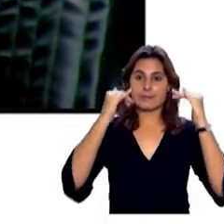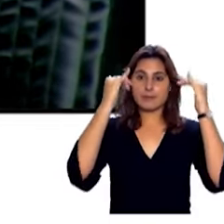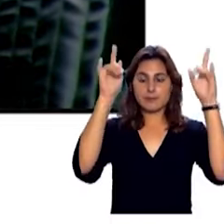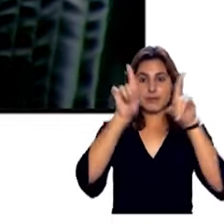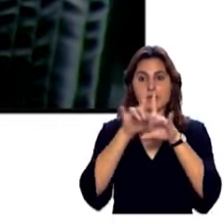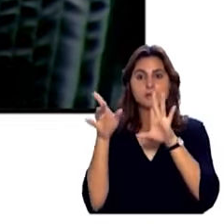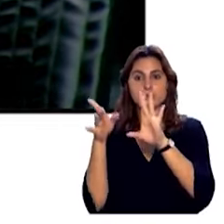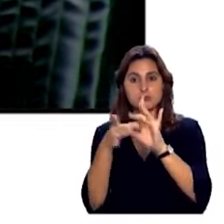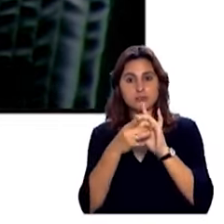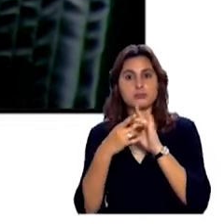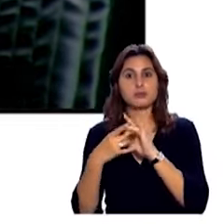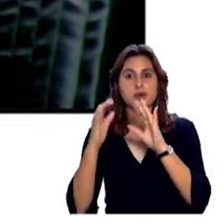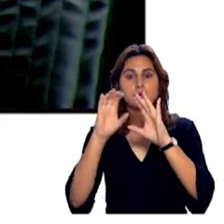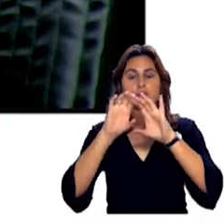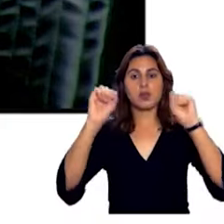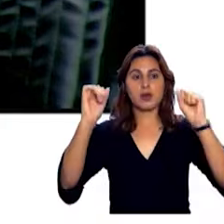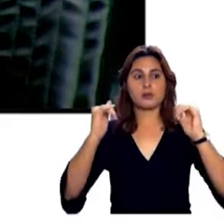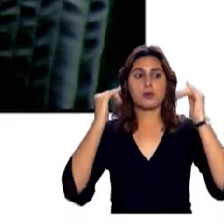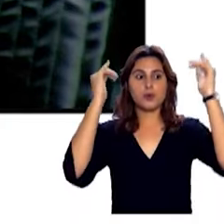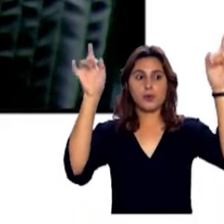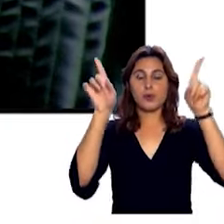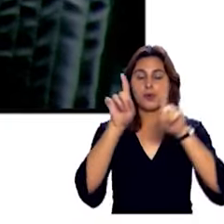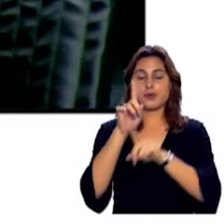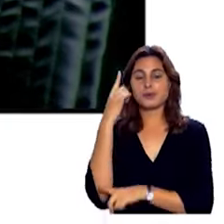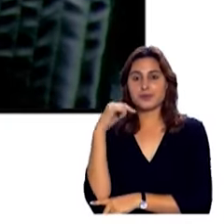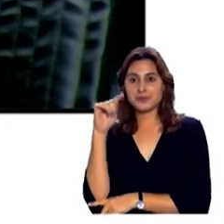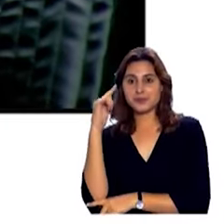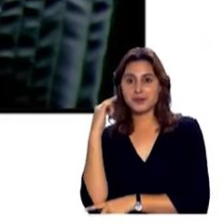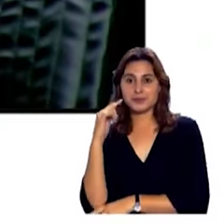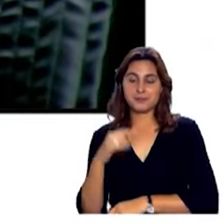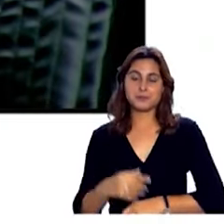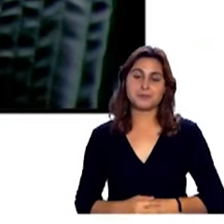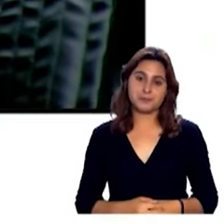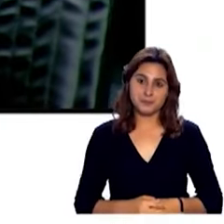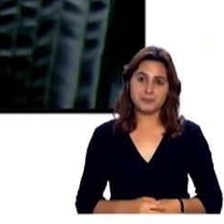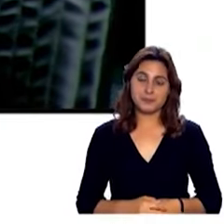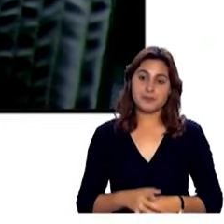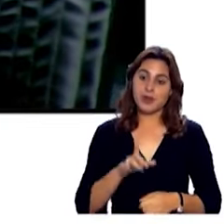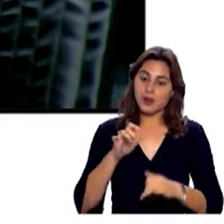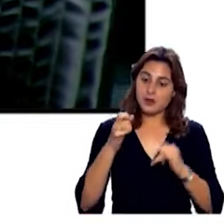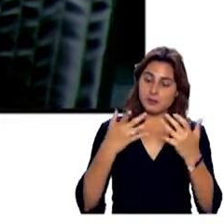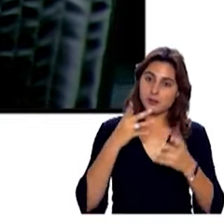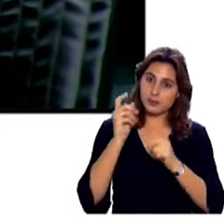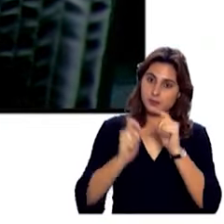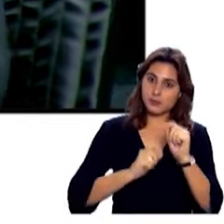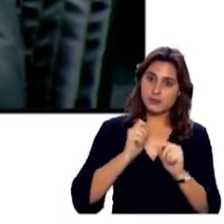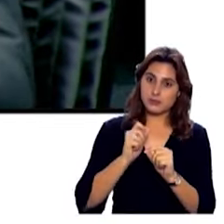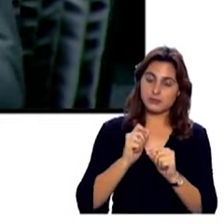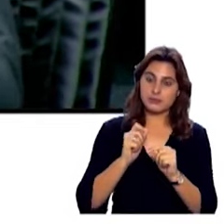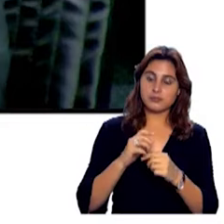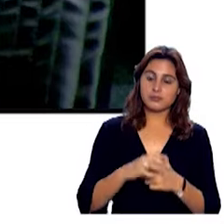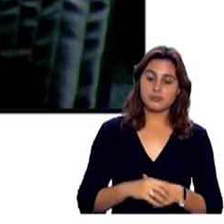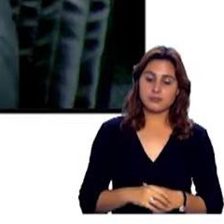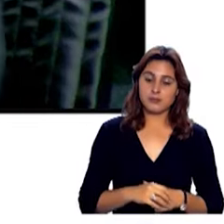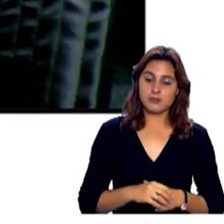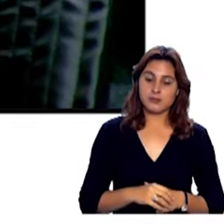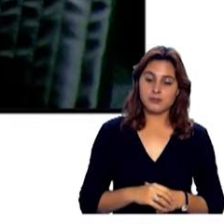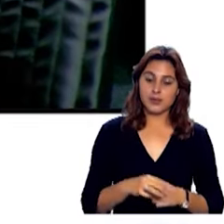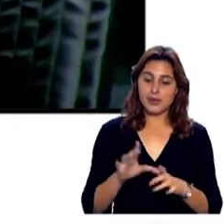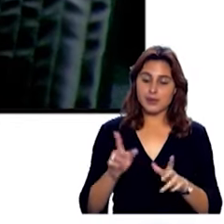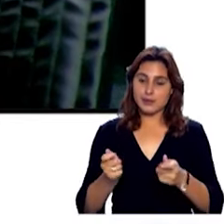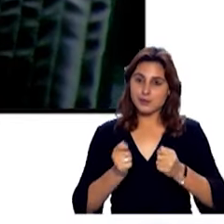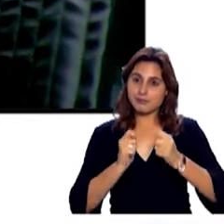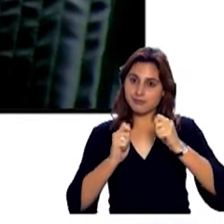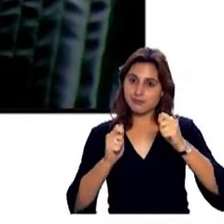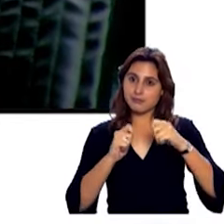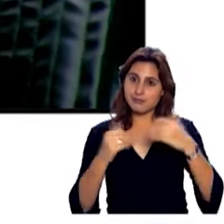a própria corte e os advogados não at toa aqui ele mesmo mencionou isso não é raro que ele faça uma manifestação um parecer para